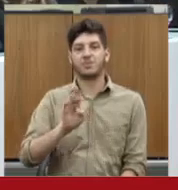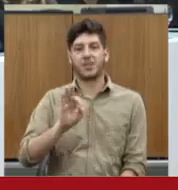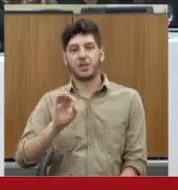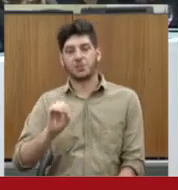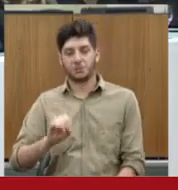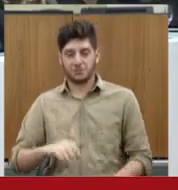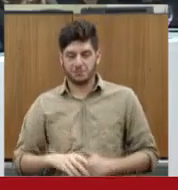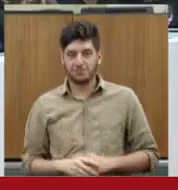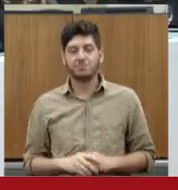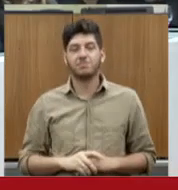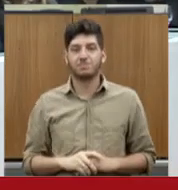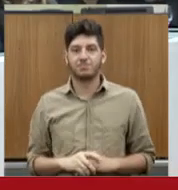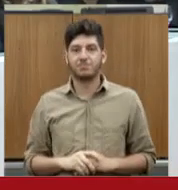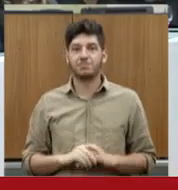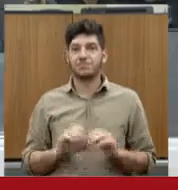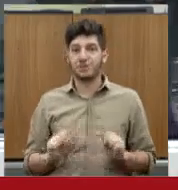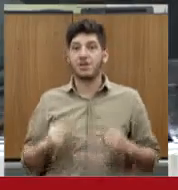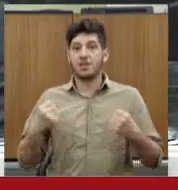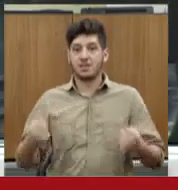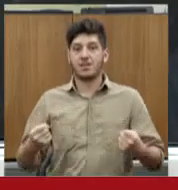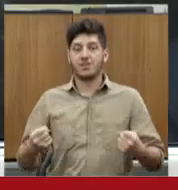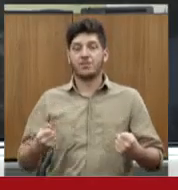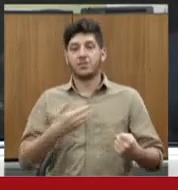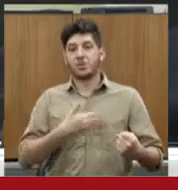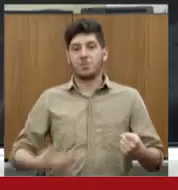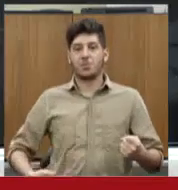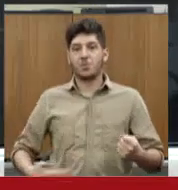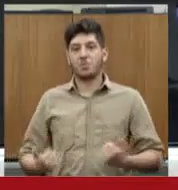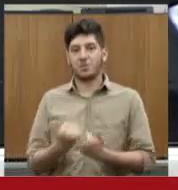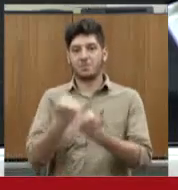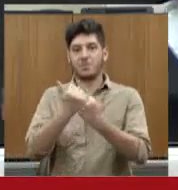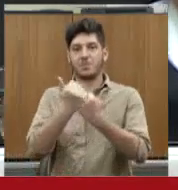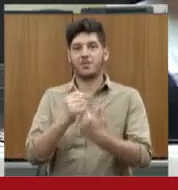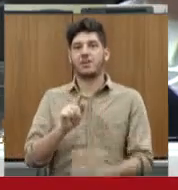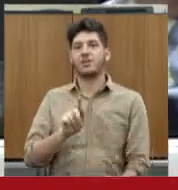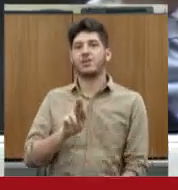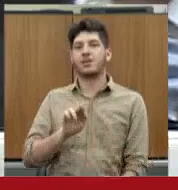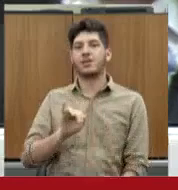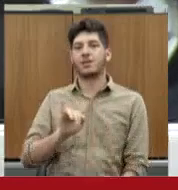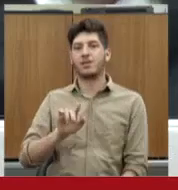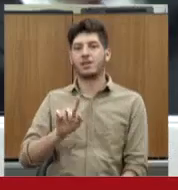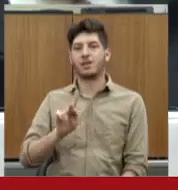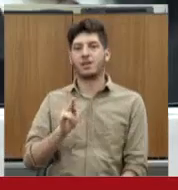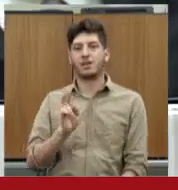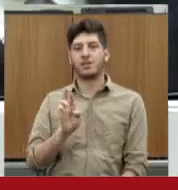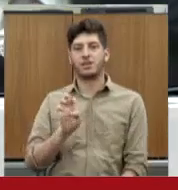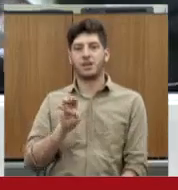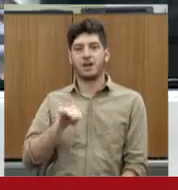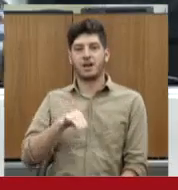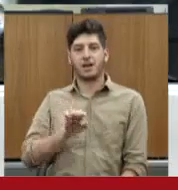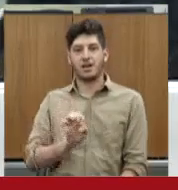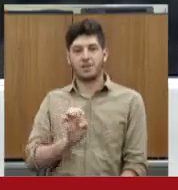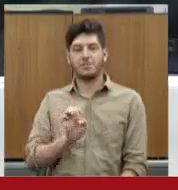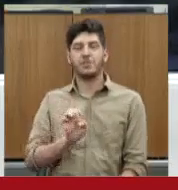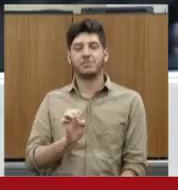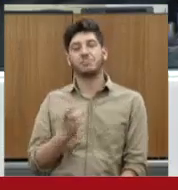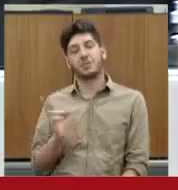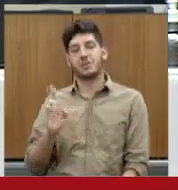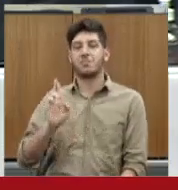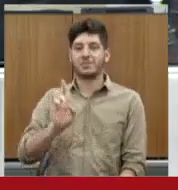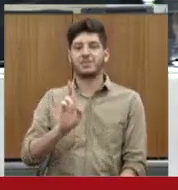Excelentíssimo senhor defensor público auxiliar Guilherme Deckers, representando a Defensoria Pública Geral do Estado de Minas